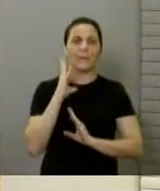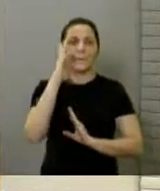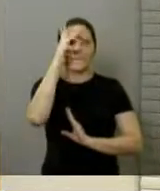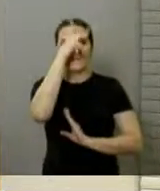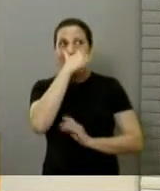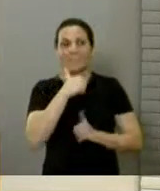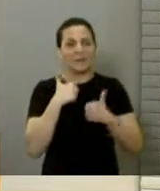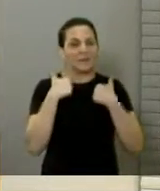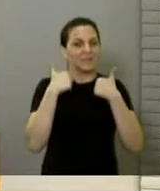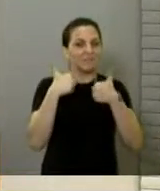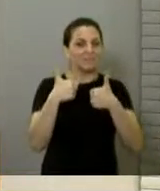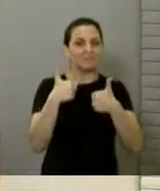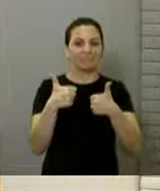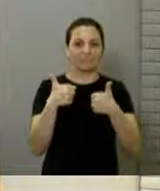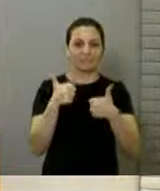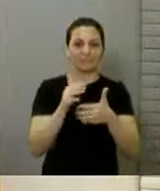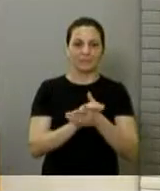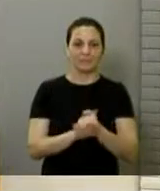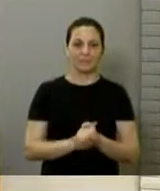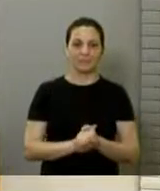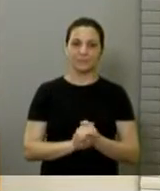maravilhoso. Agora,